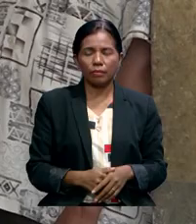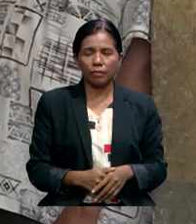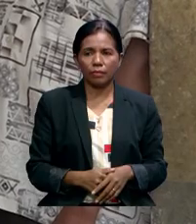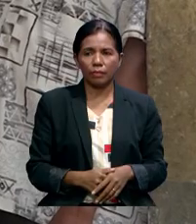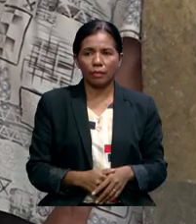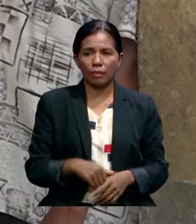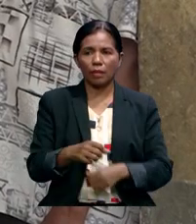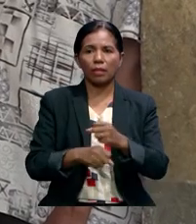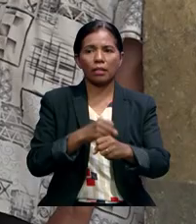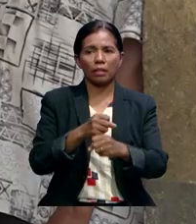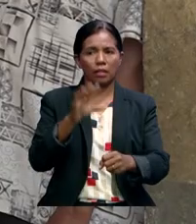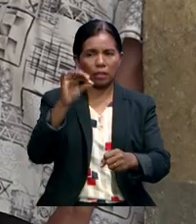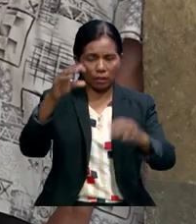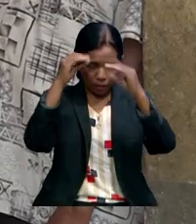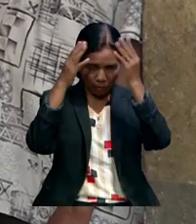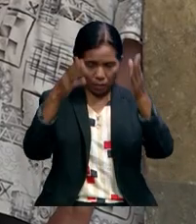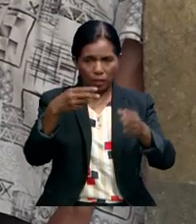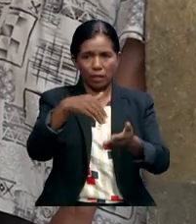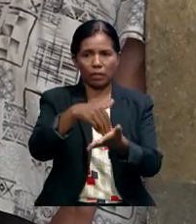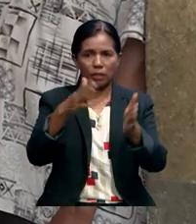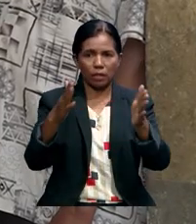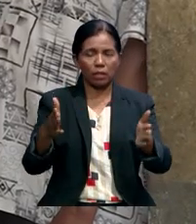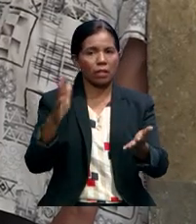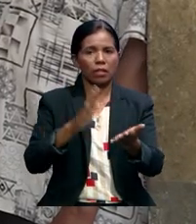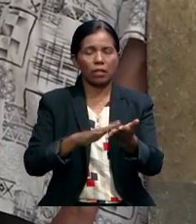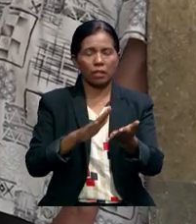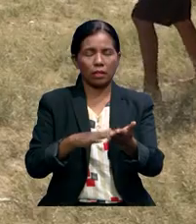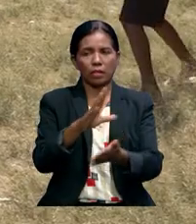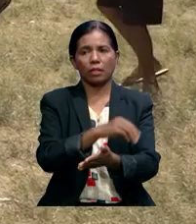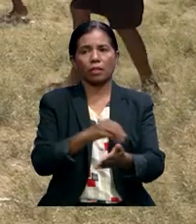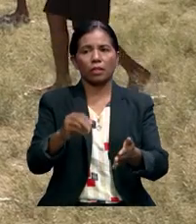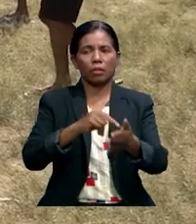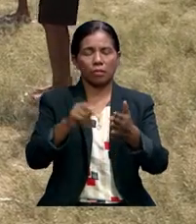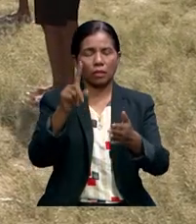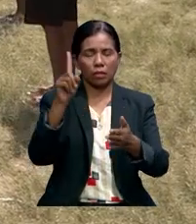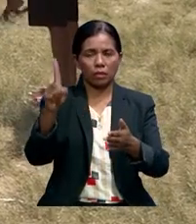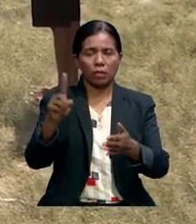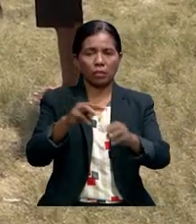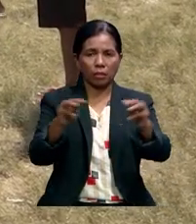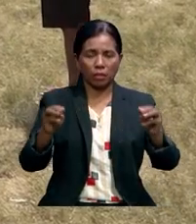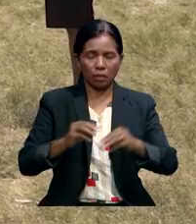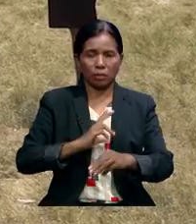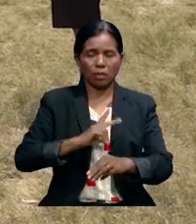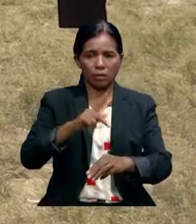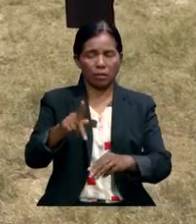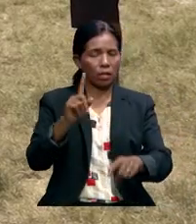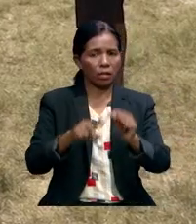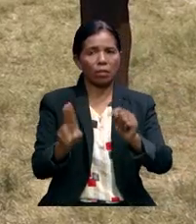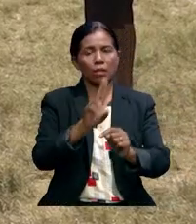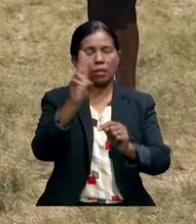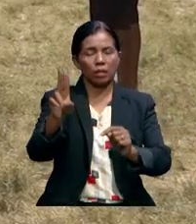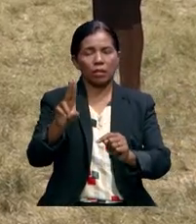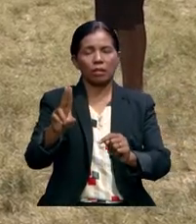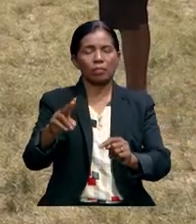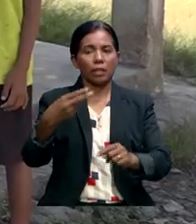Quase tinan siya una profesor no estudante Sira e ensino básico filial número 1 tutual município Lauteng, la bele utiliza casa